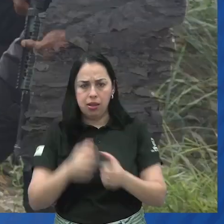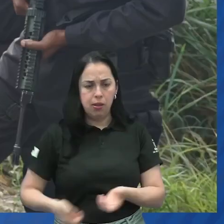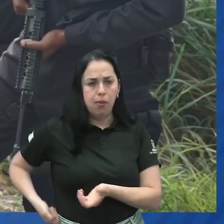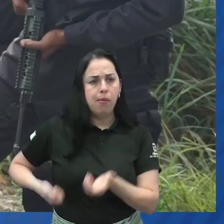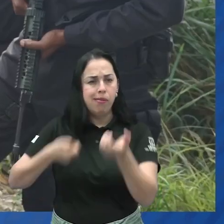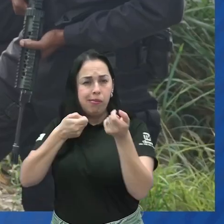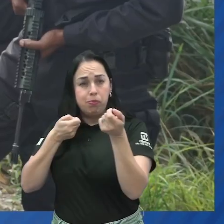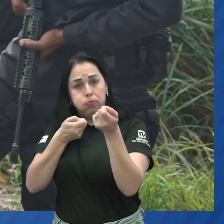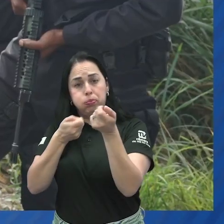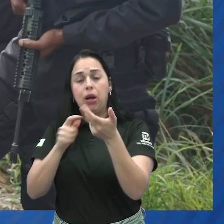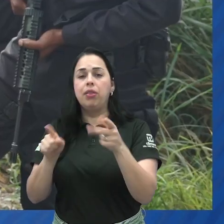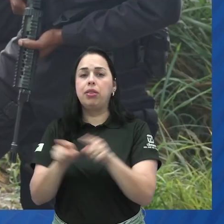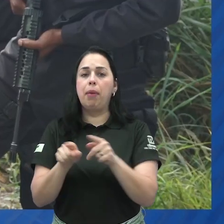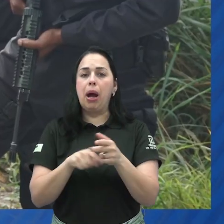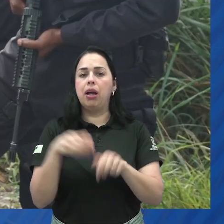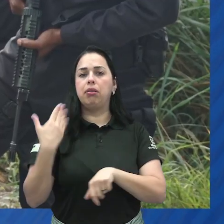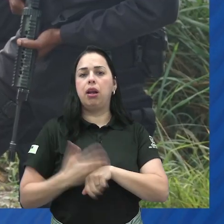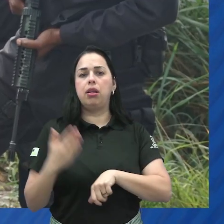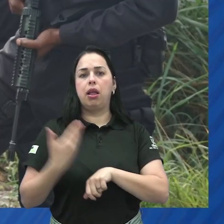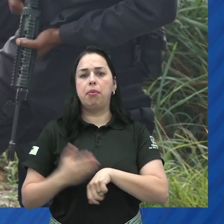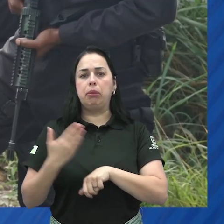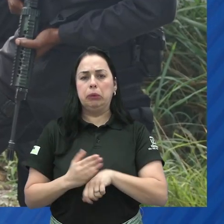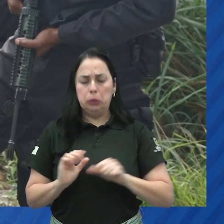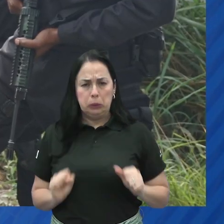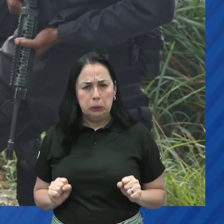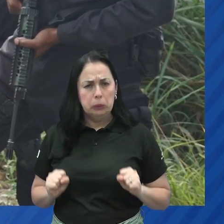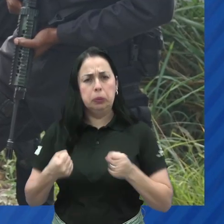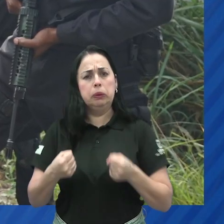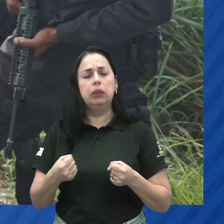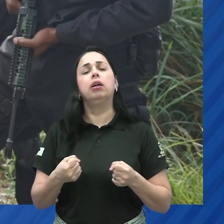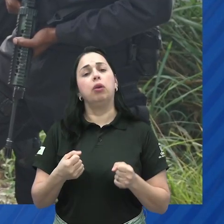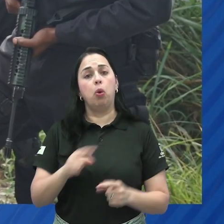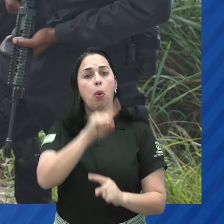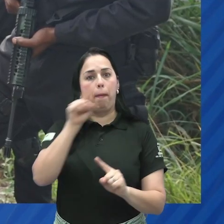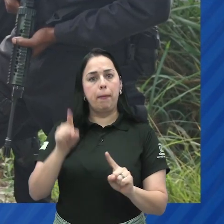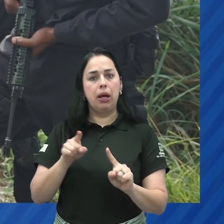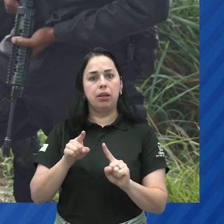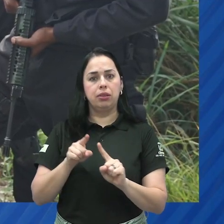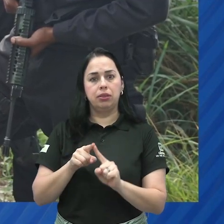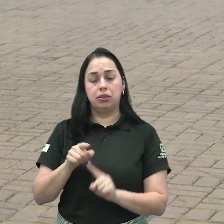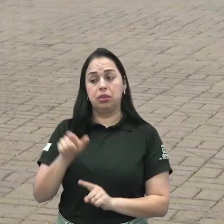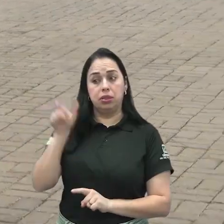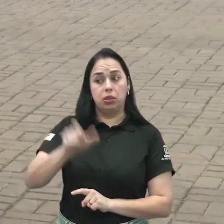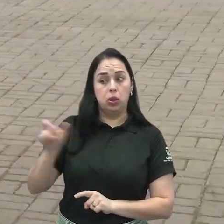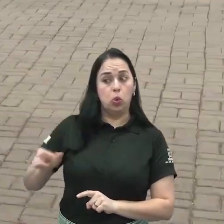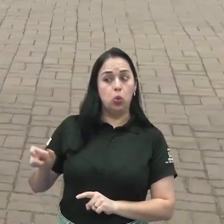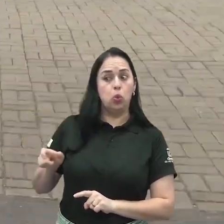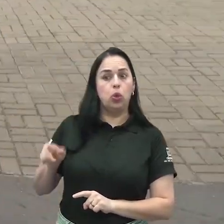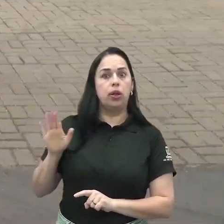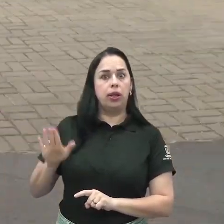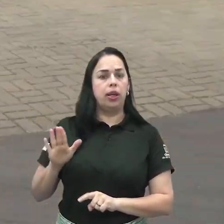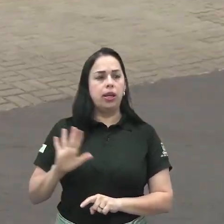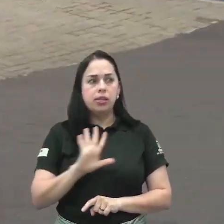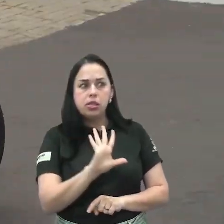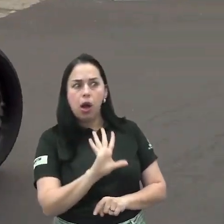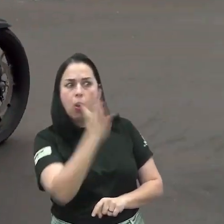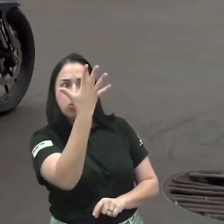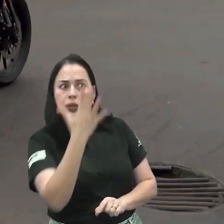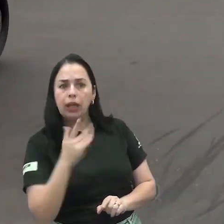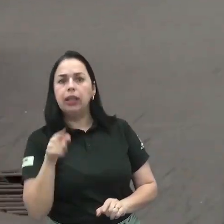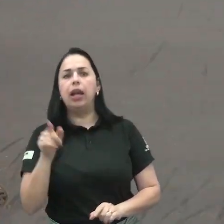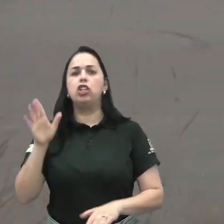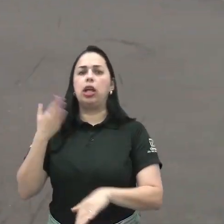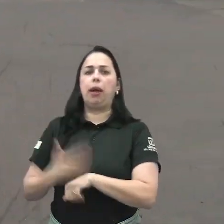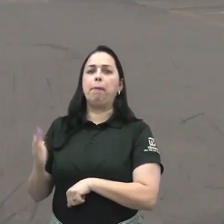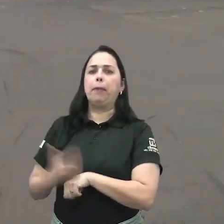policial, armamento e tiro, além de treinamento militar intensivo. O objetivo é preparar agentes para lidar com